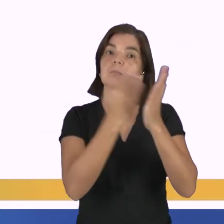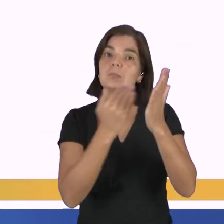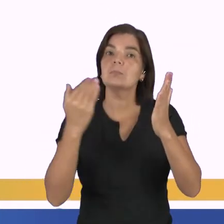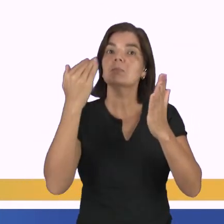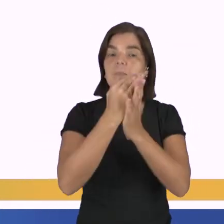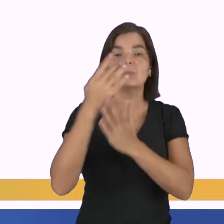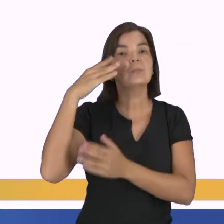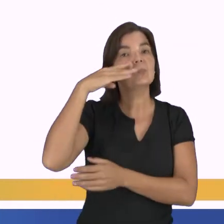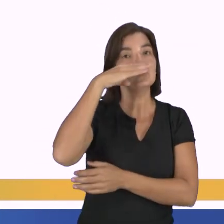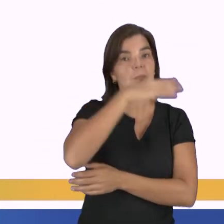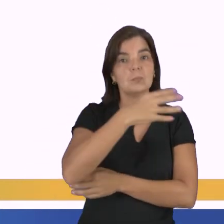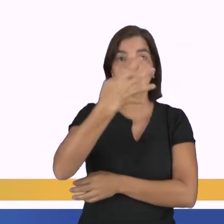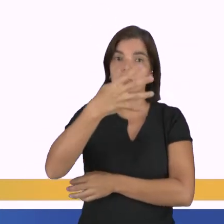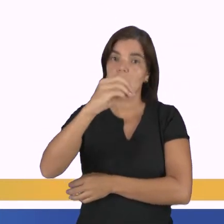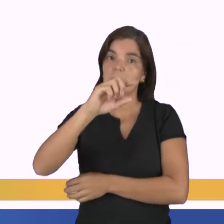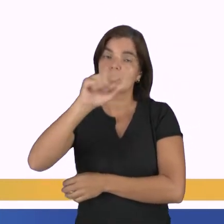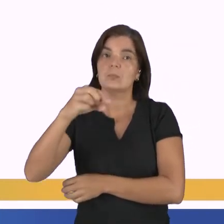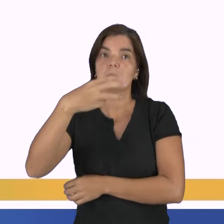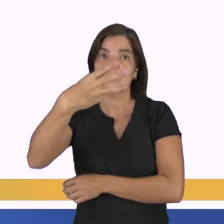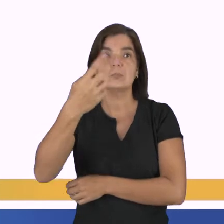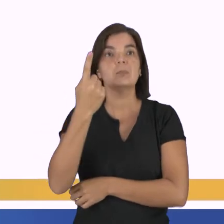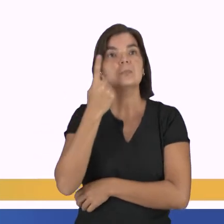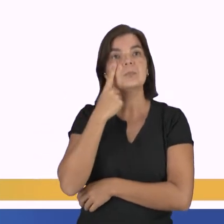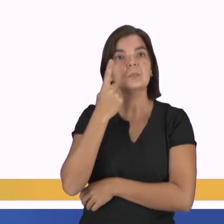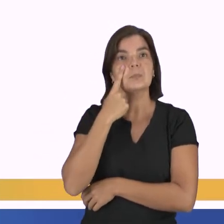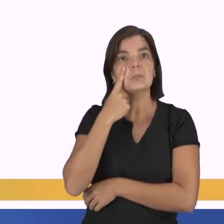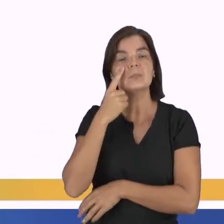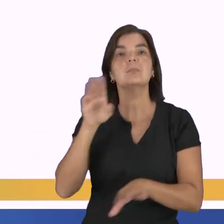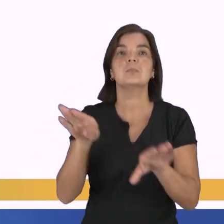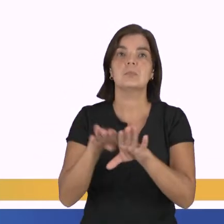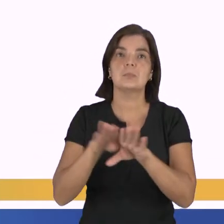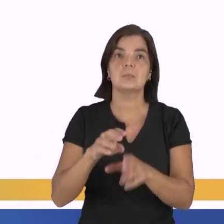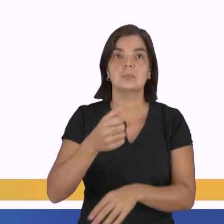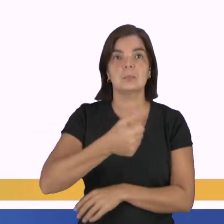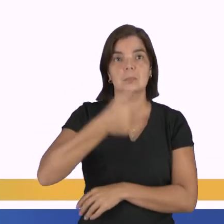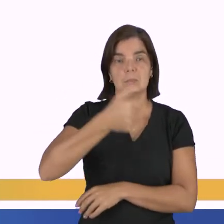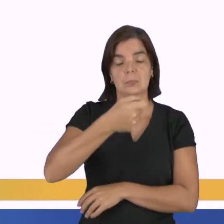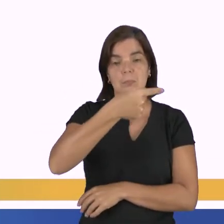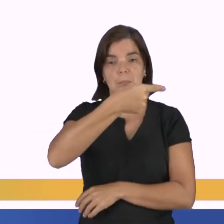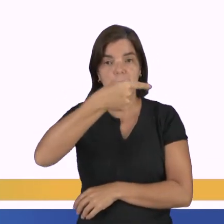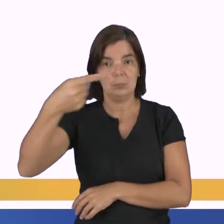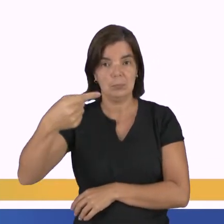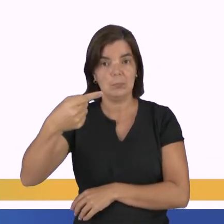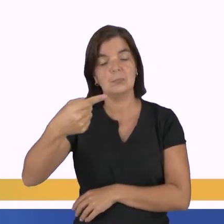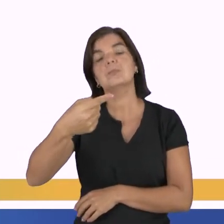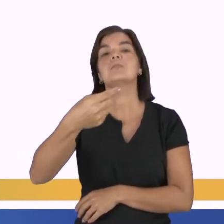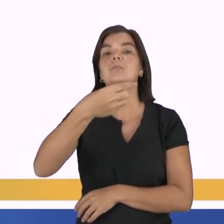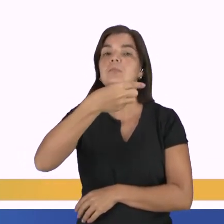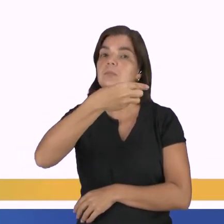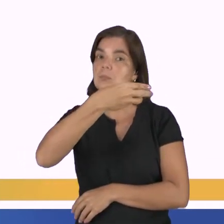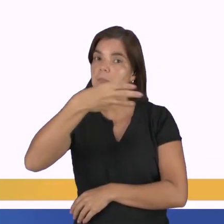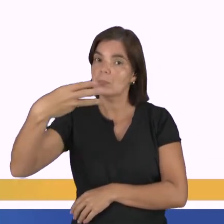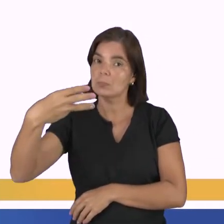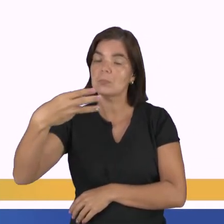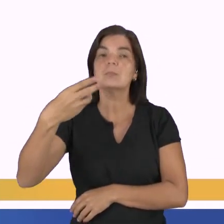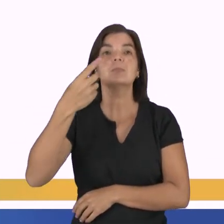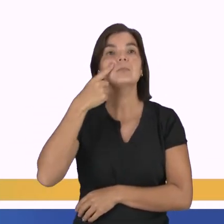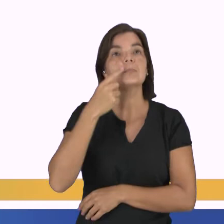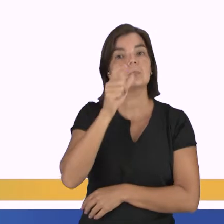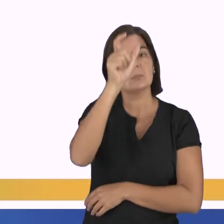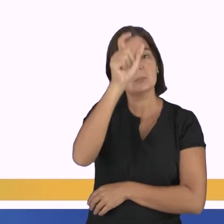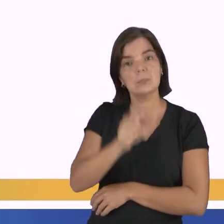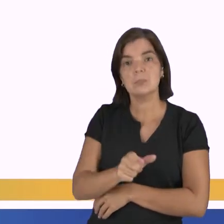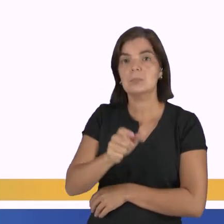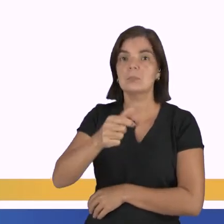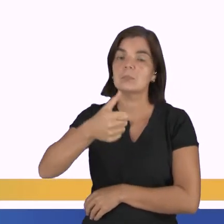maior temperatura que é 40,3 é só observar aqui a primeira linha a segunda EA terceira aqui a primeira